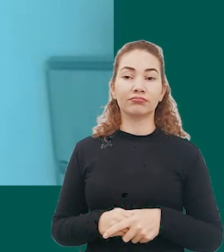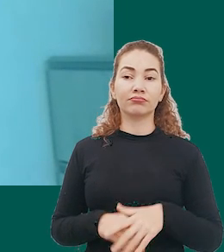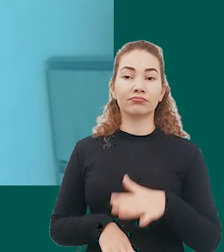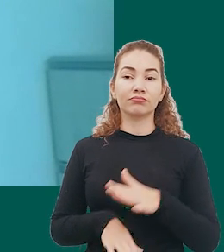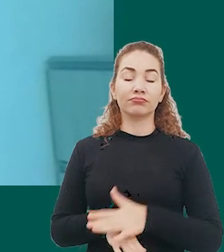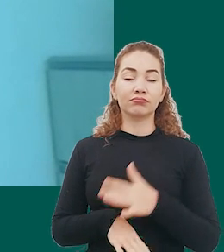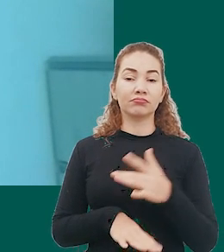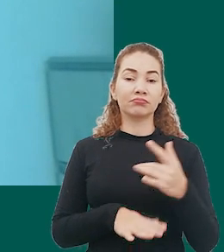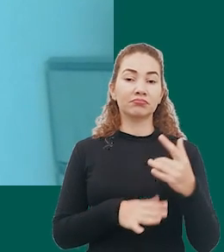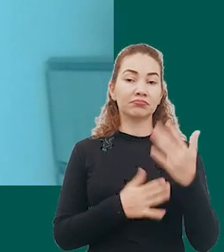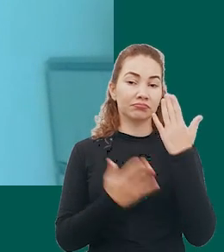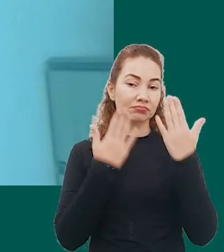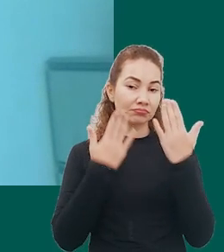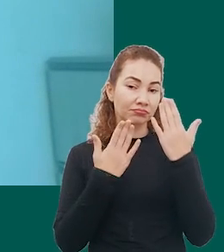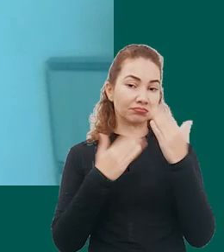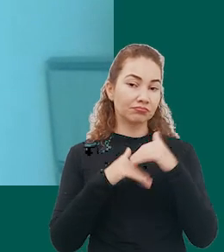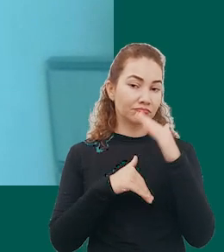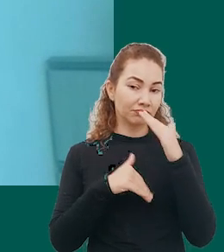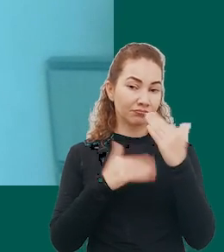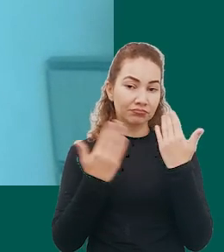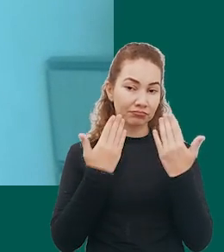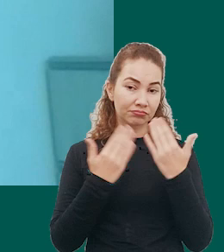Mais alguma dúvida, pessoal?